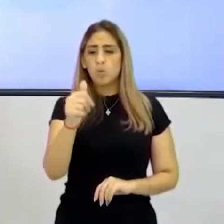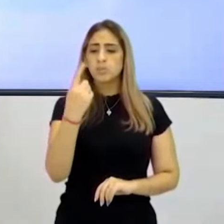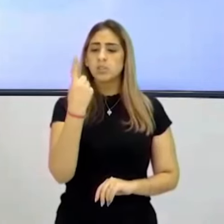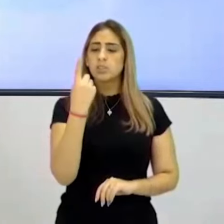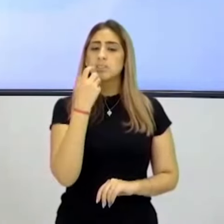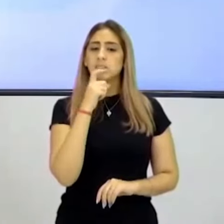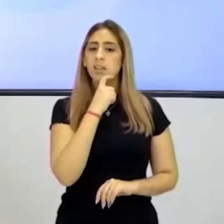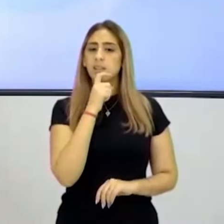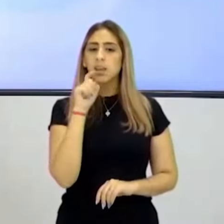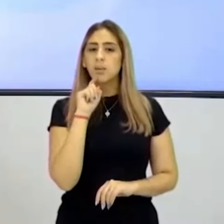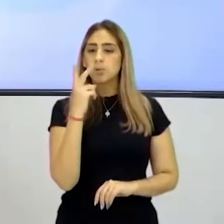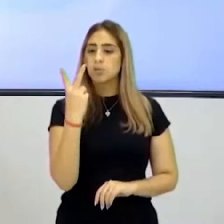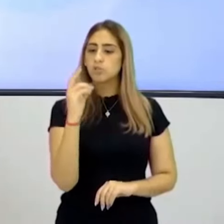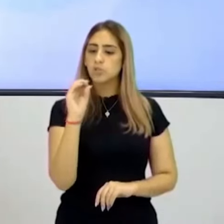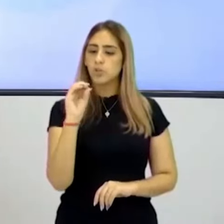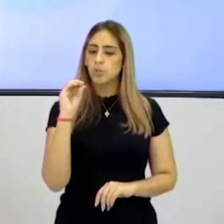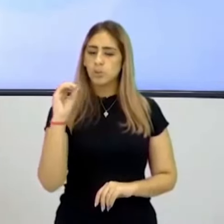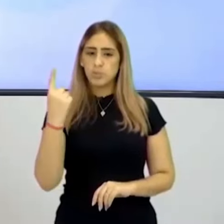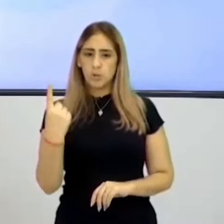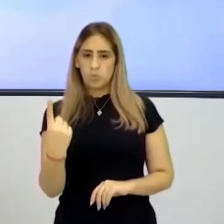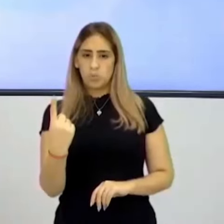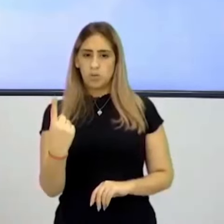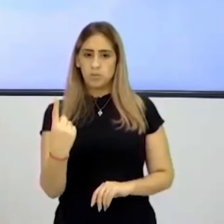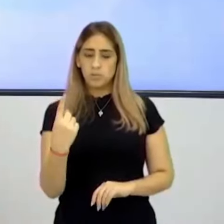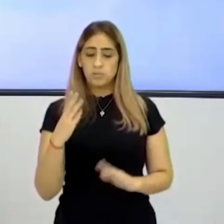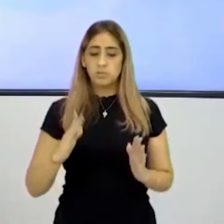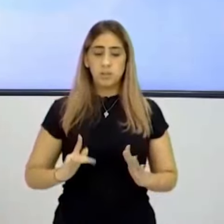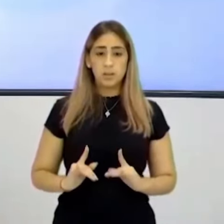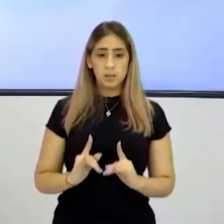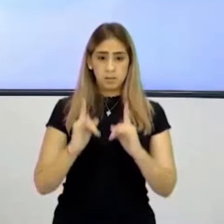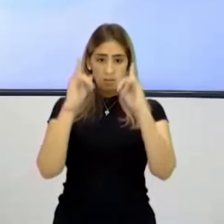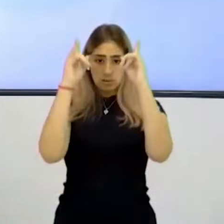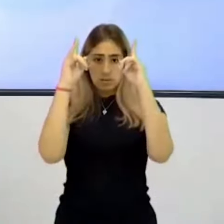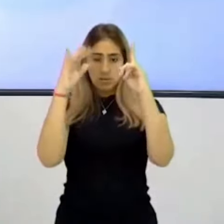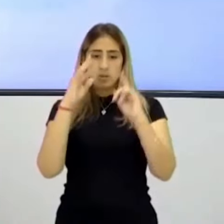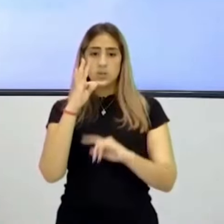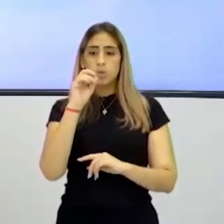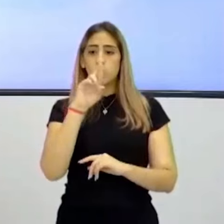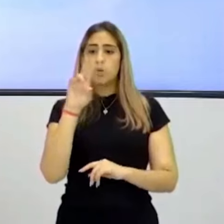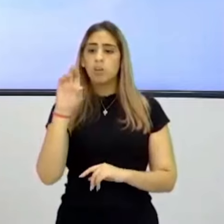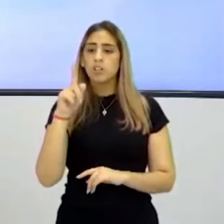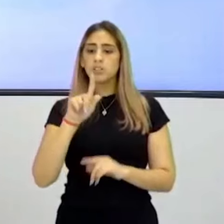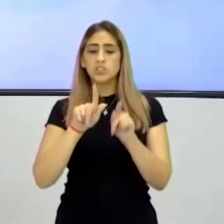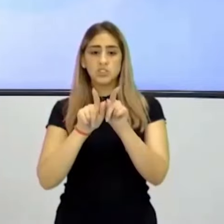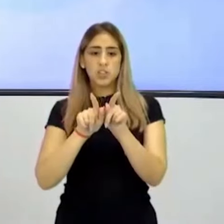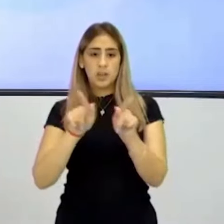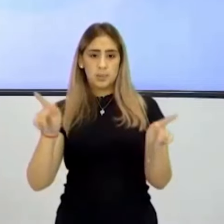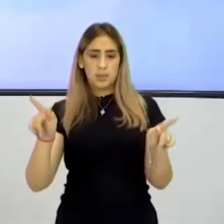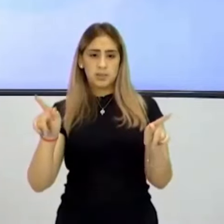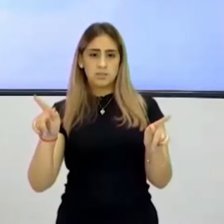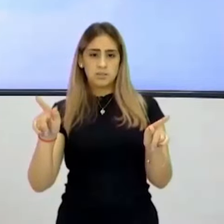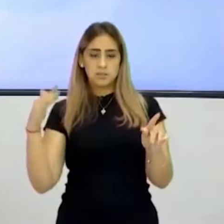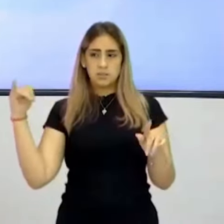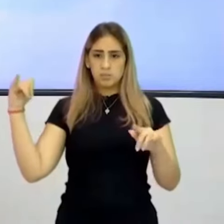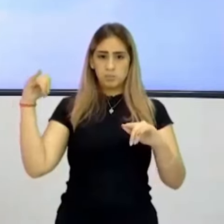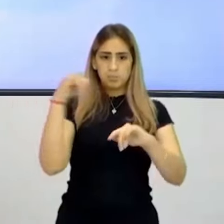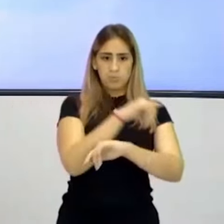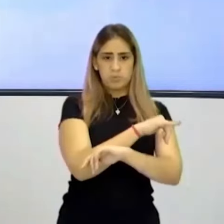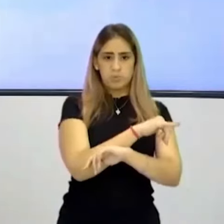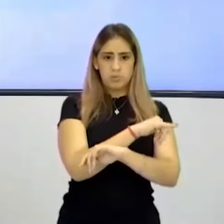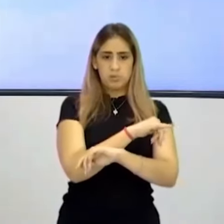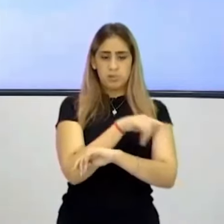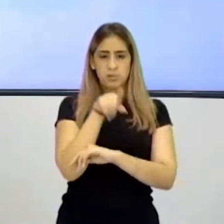2001? Vocês se lembram das Torres Gêmeas? Este momento, né, esse ato terrorista da